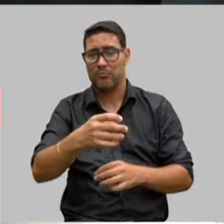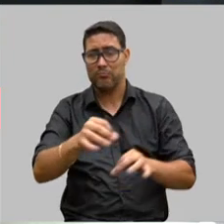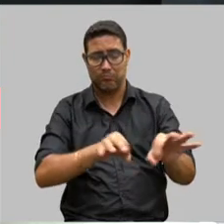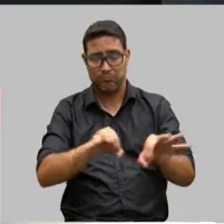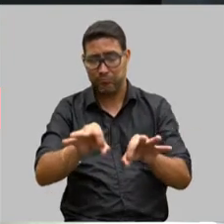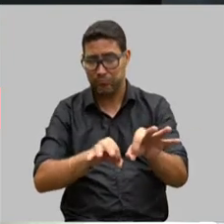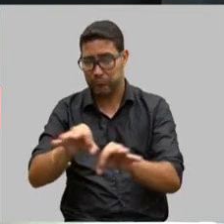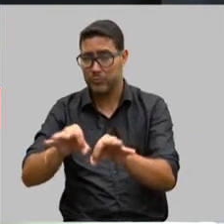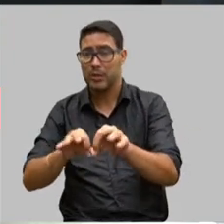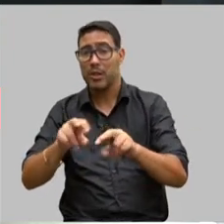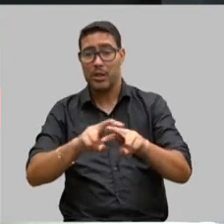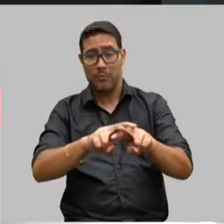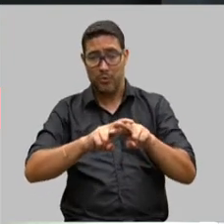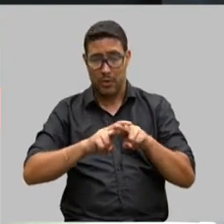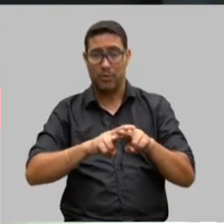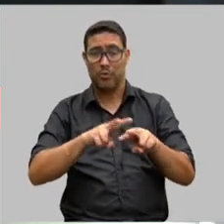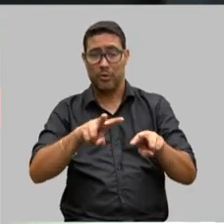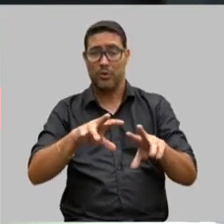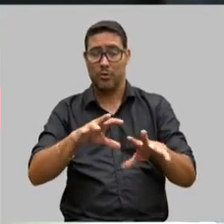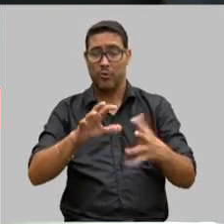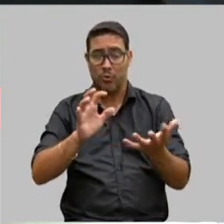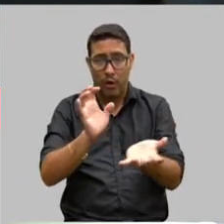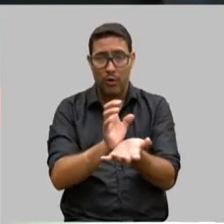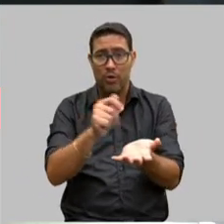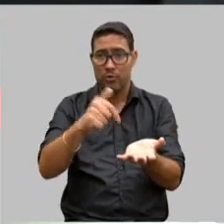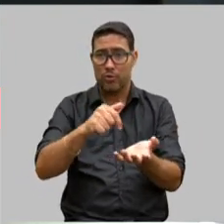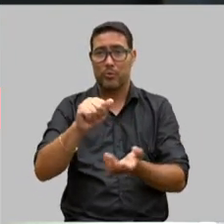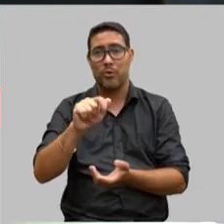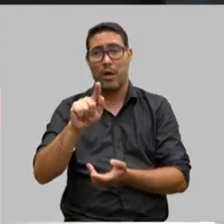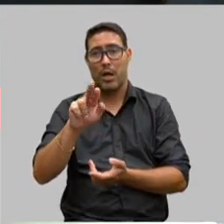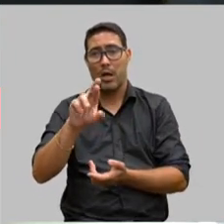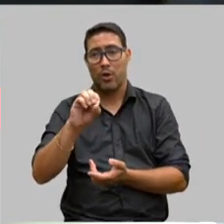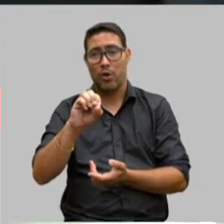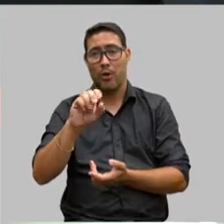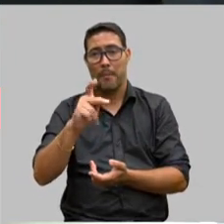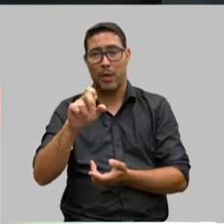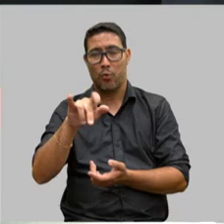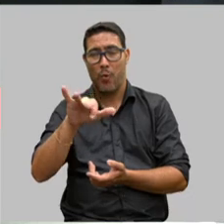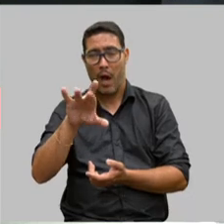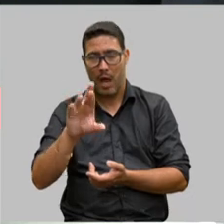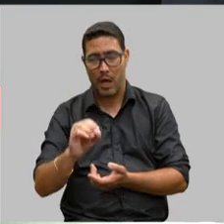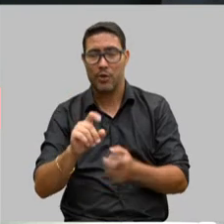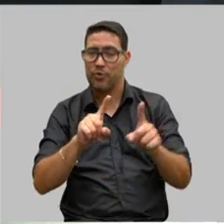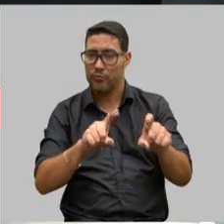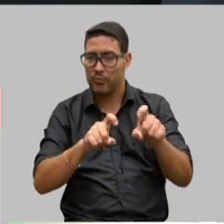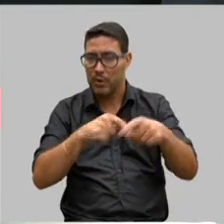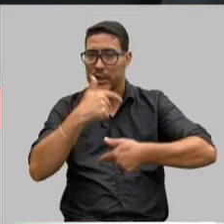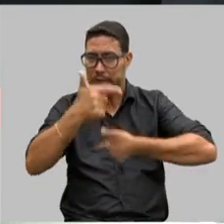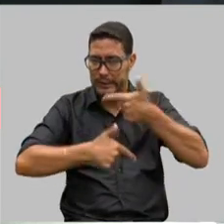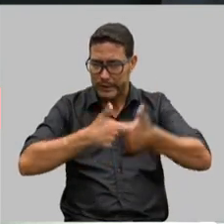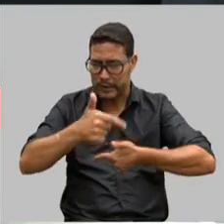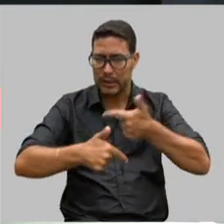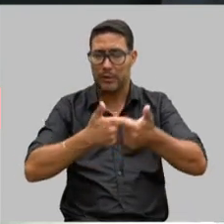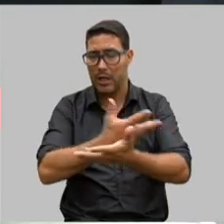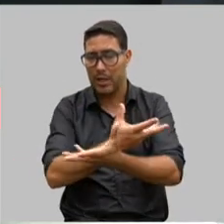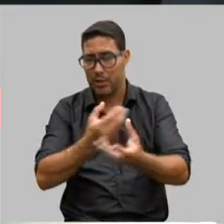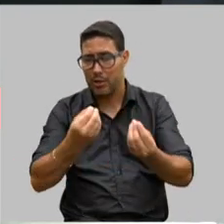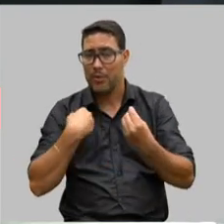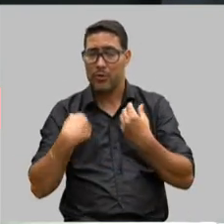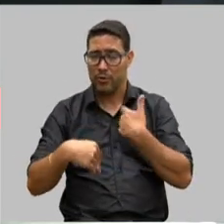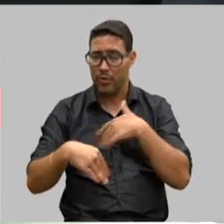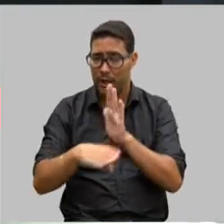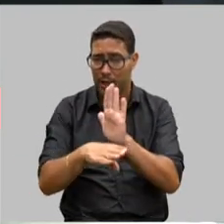setor agropecuário está trabalhando muito. Muita tecnologia, inovação, assistência técnica e gerencial